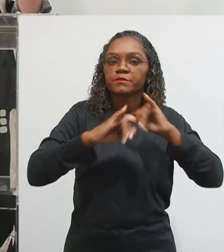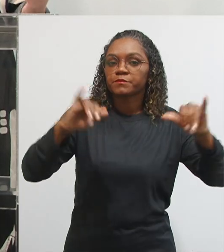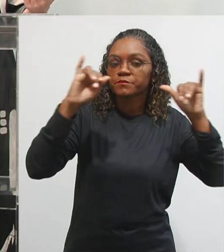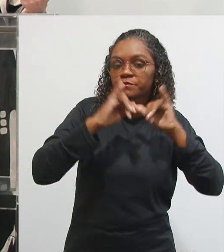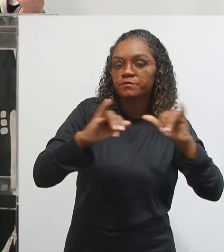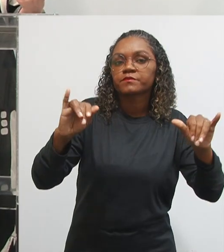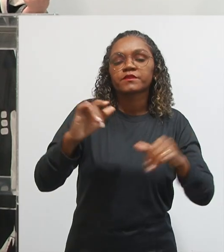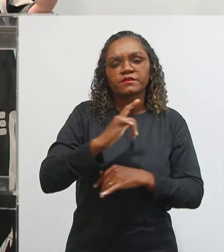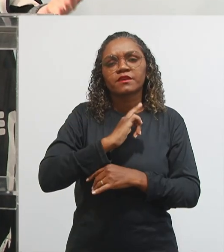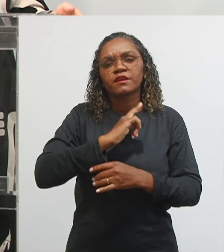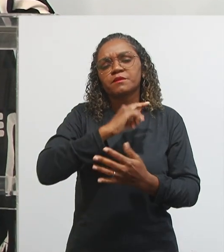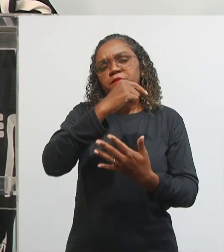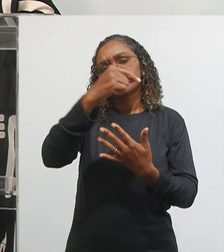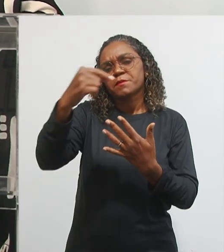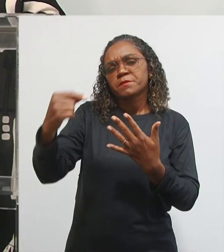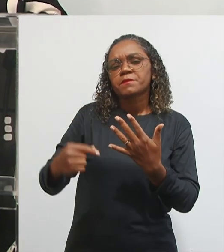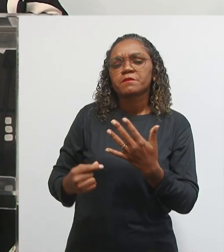Pode ser outras formas de comunicação.